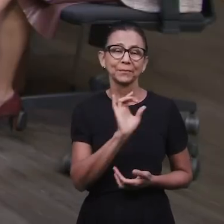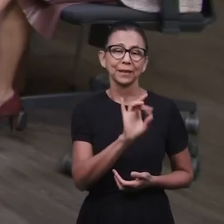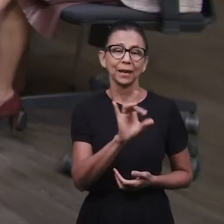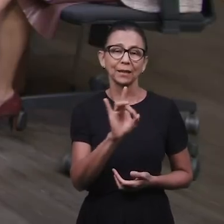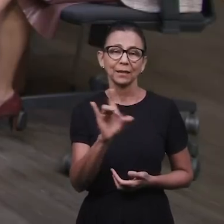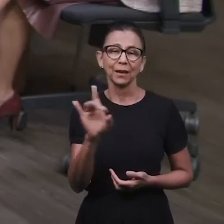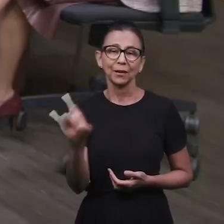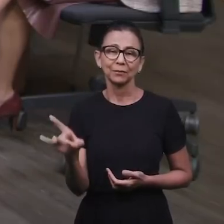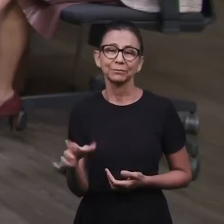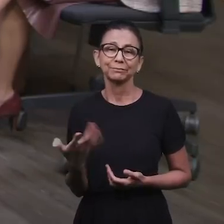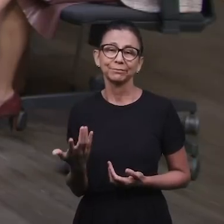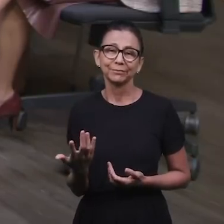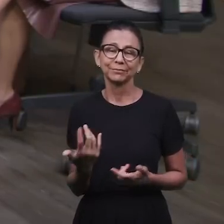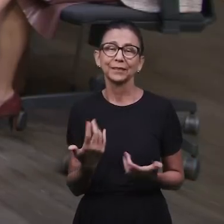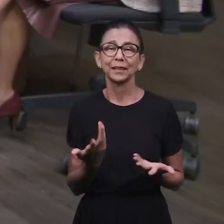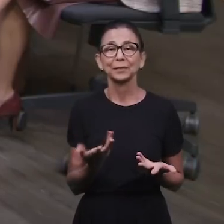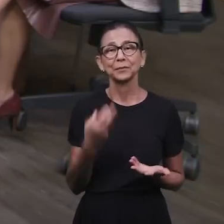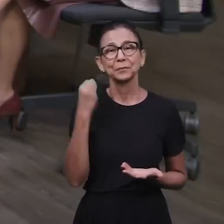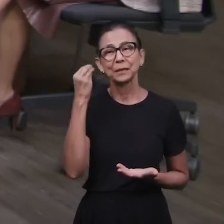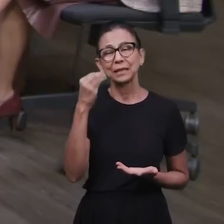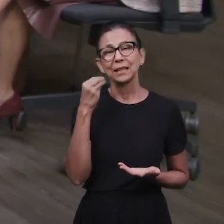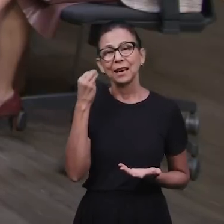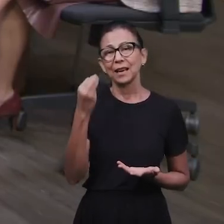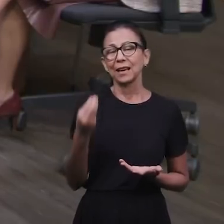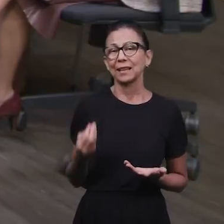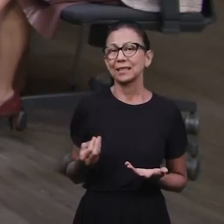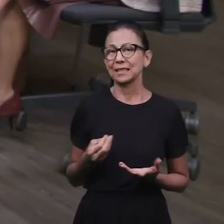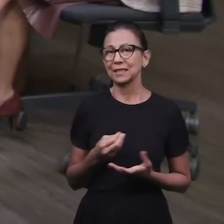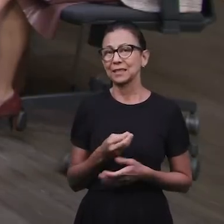subjetiva, mas quando ela vem para o caso concreto,